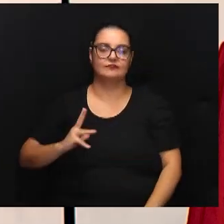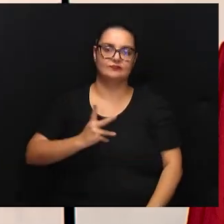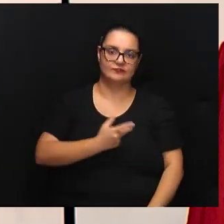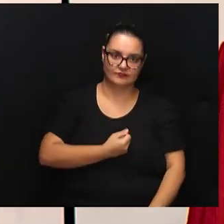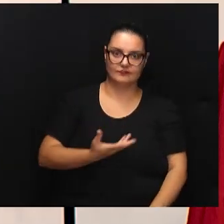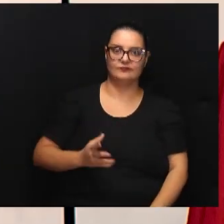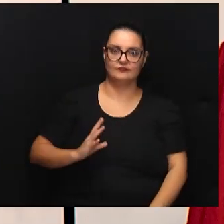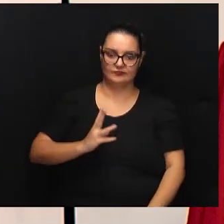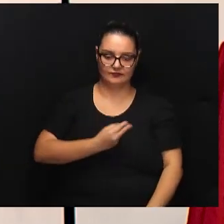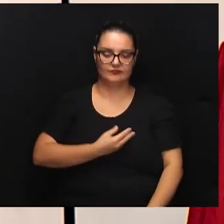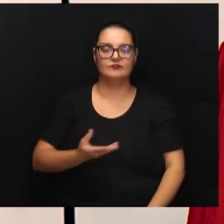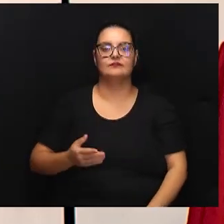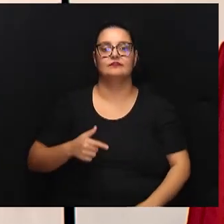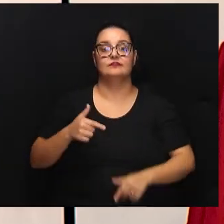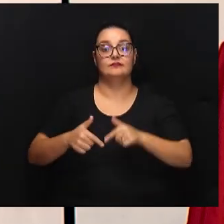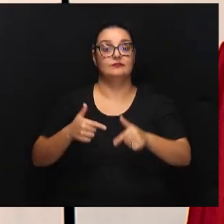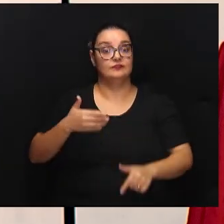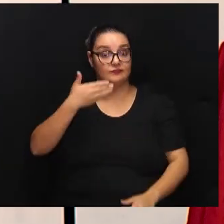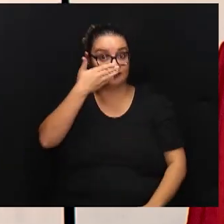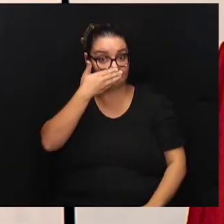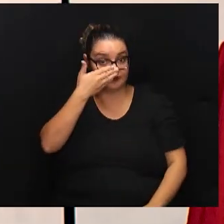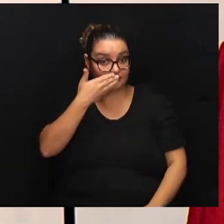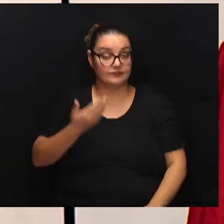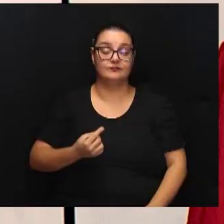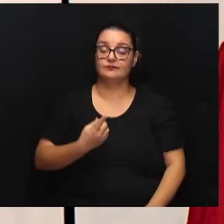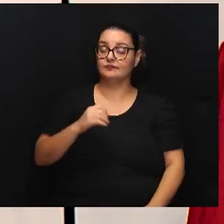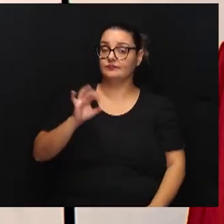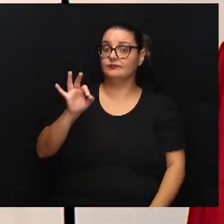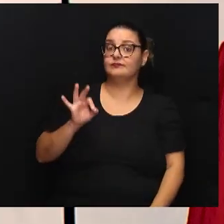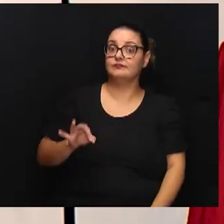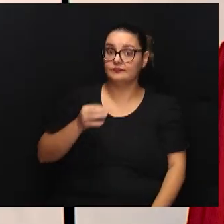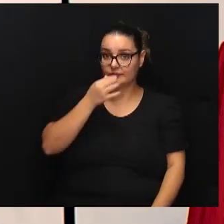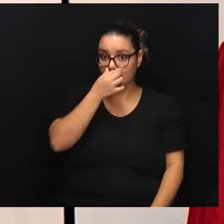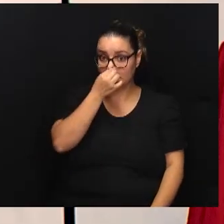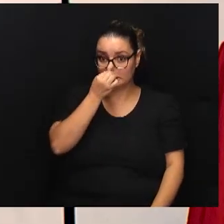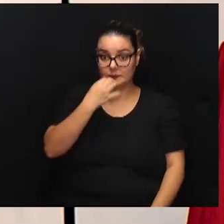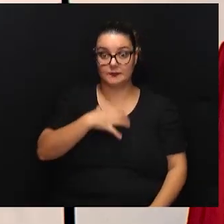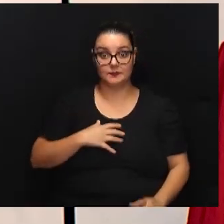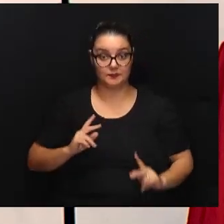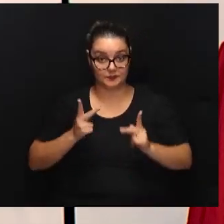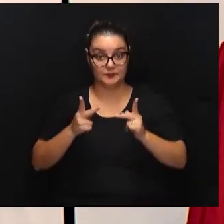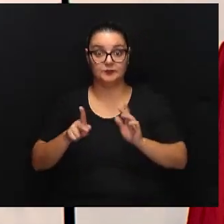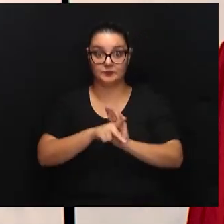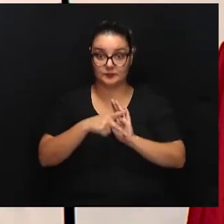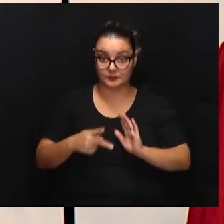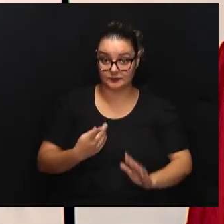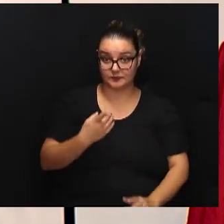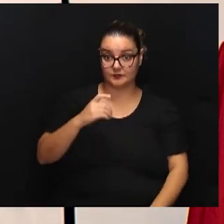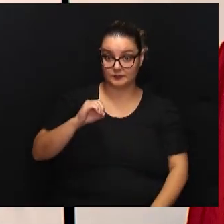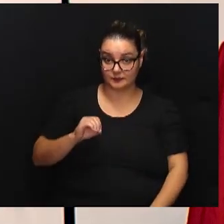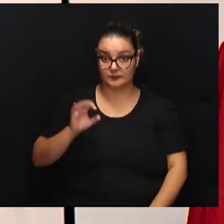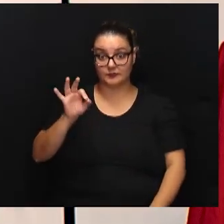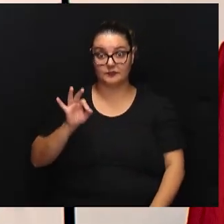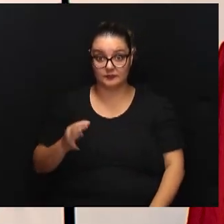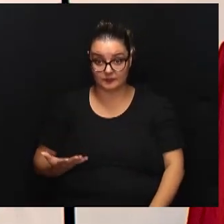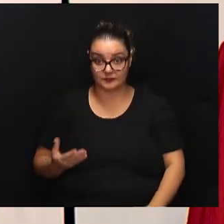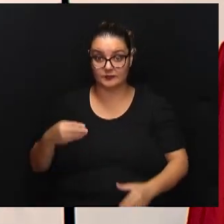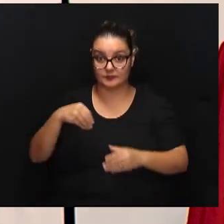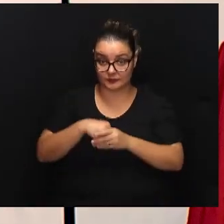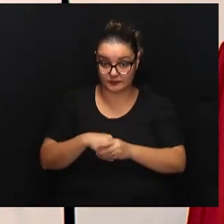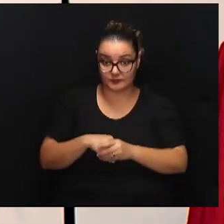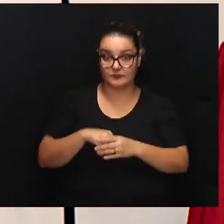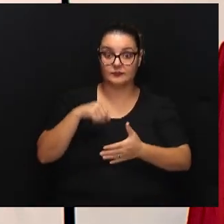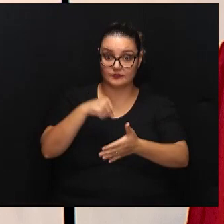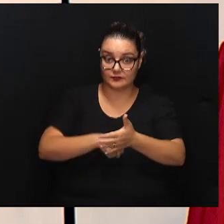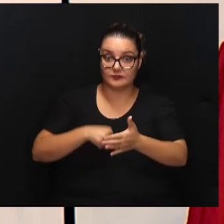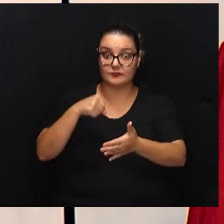apenas 10%, e eu me sinto muito vitoriosa por estar dentro dos 10%, de ir lutando, e que a juventude cada vez mais traz